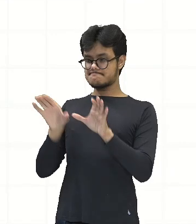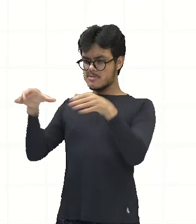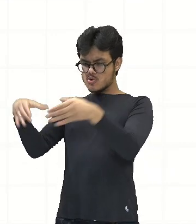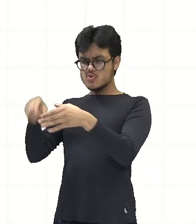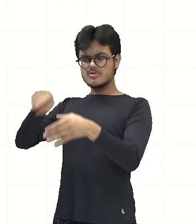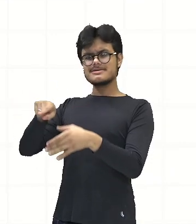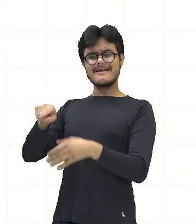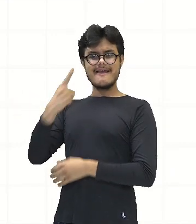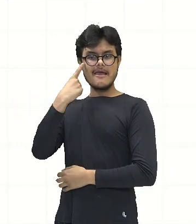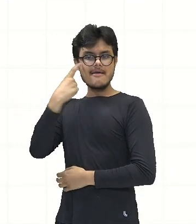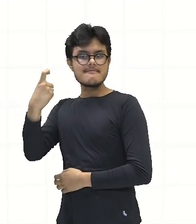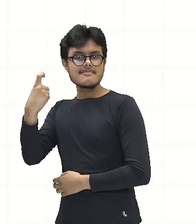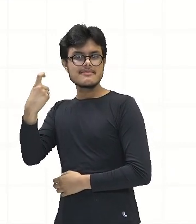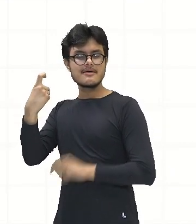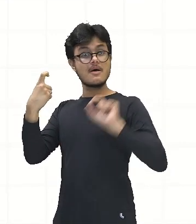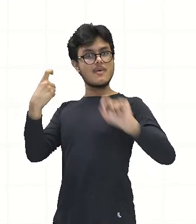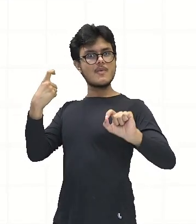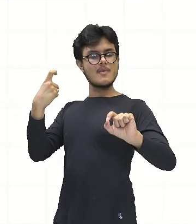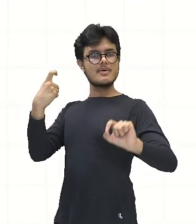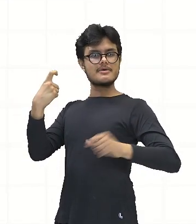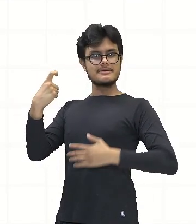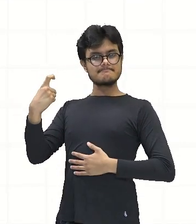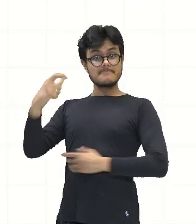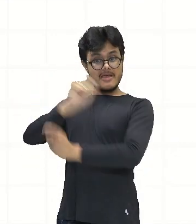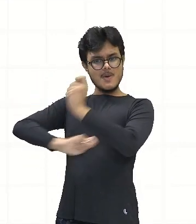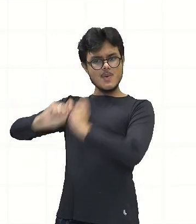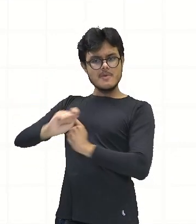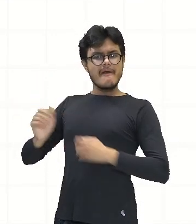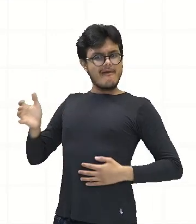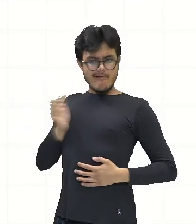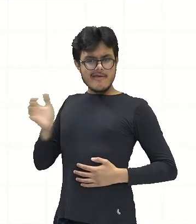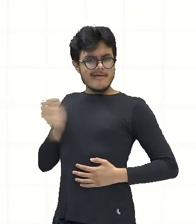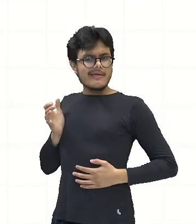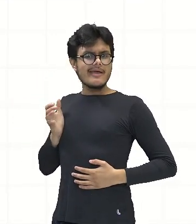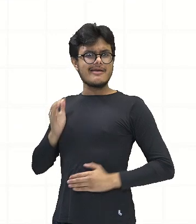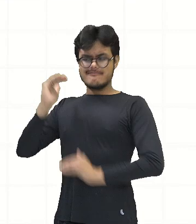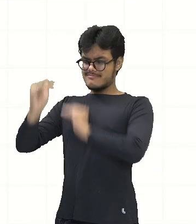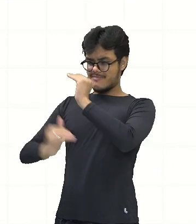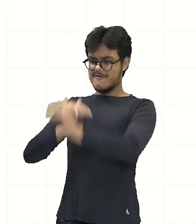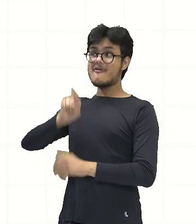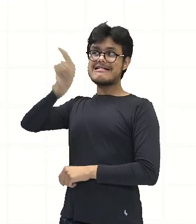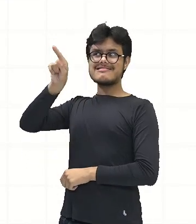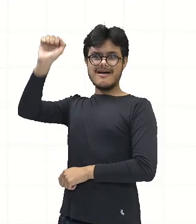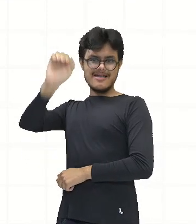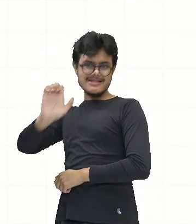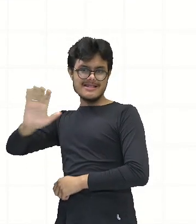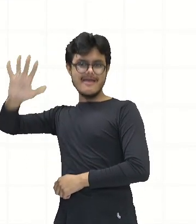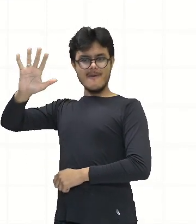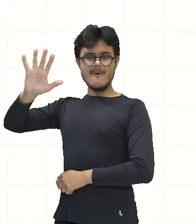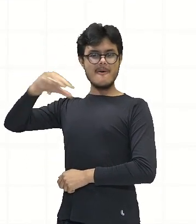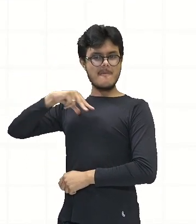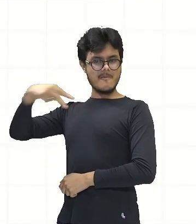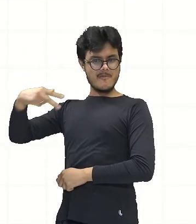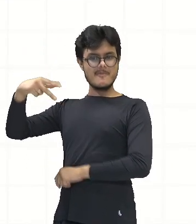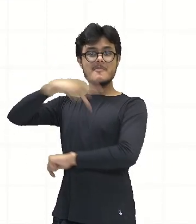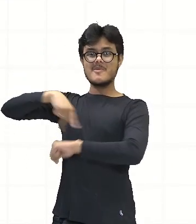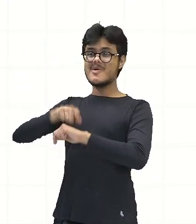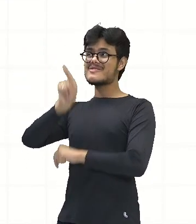interesses portugueses com relação aí à economia, ao desenvolvimento ali da sua colônia, né, no caso do desenvolvimento